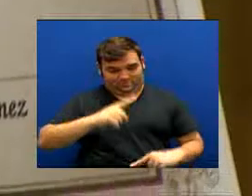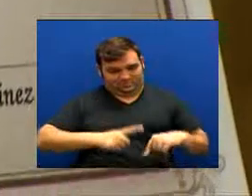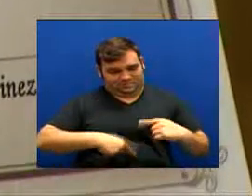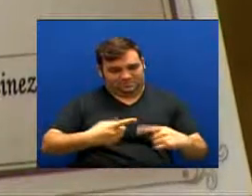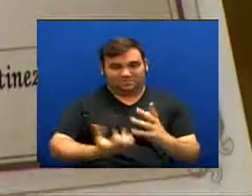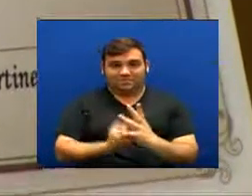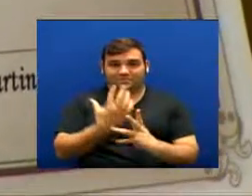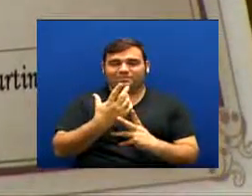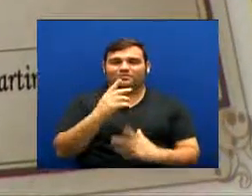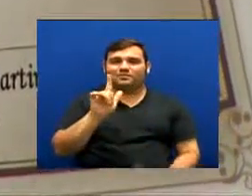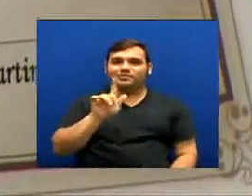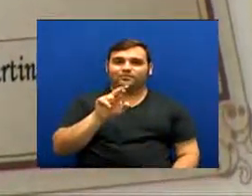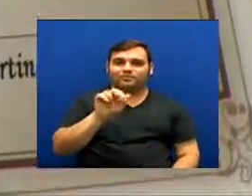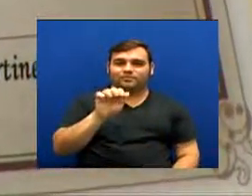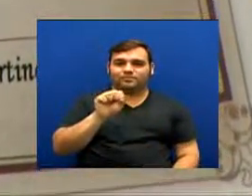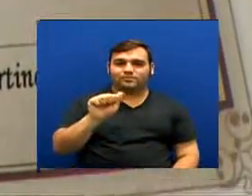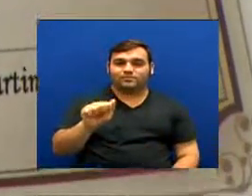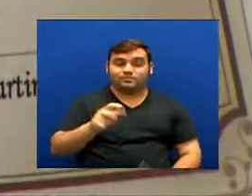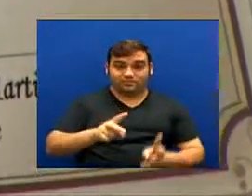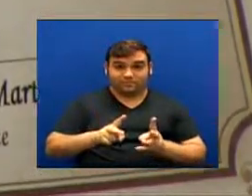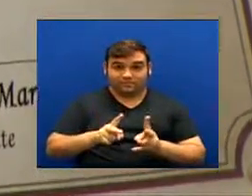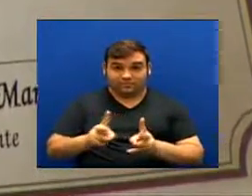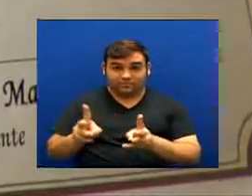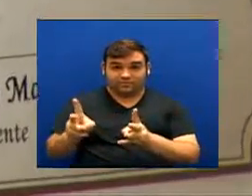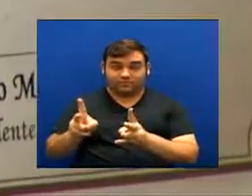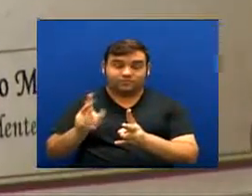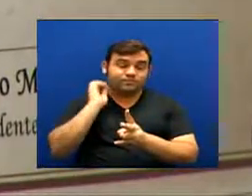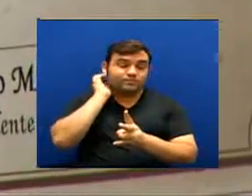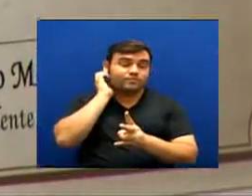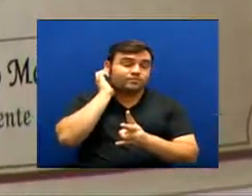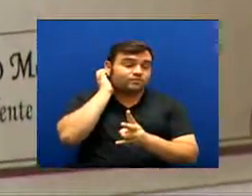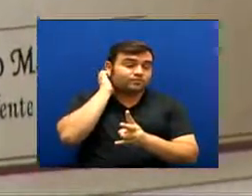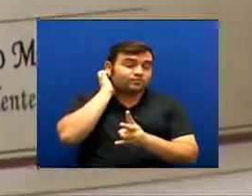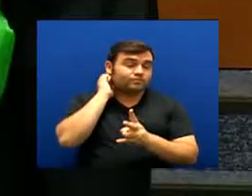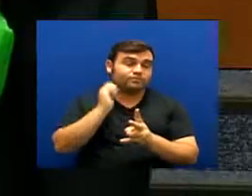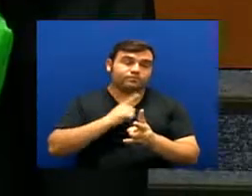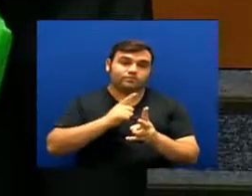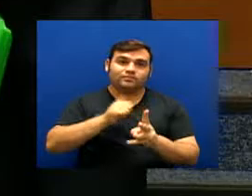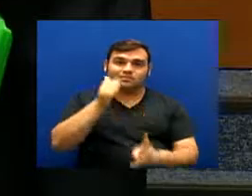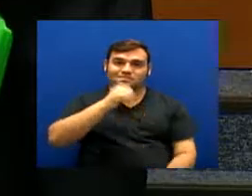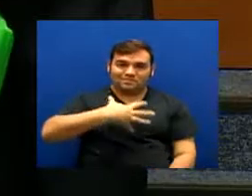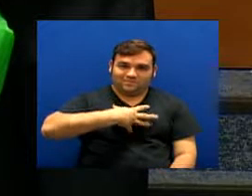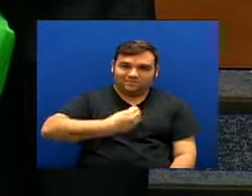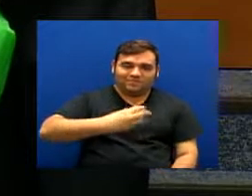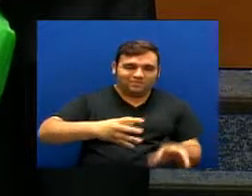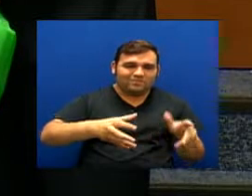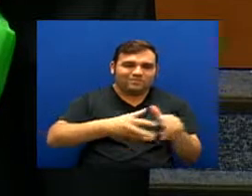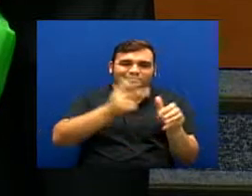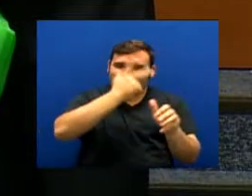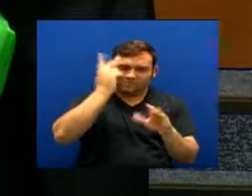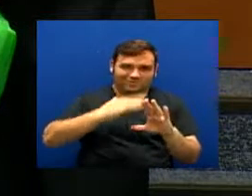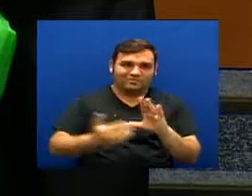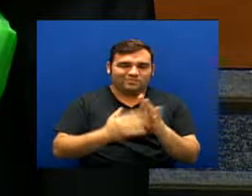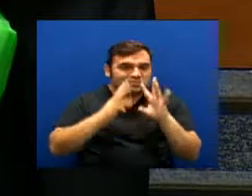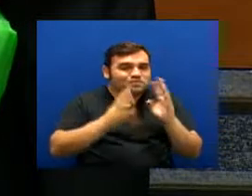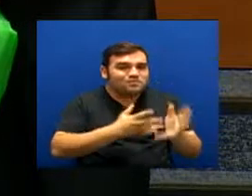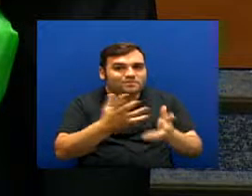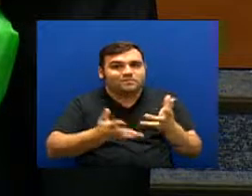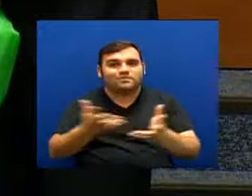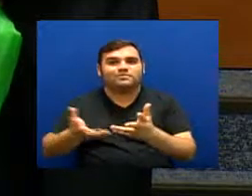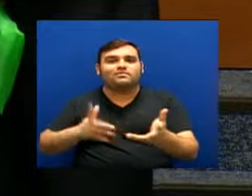Eu sou testemunha, né? Estava perguntando aqui se era a Gisele, que era foi